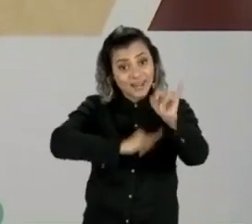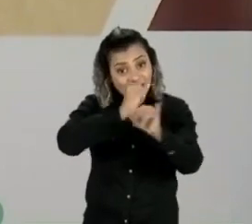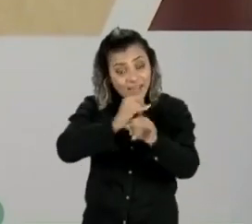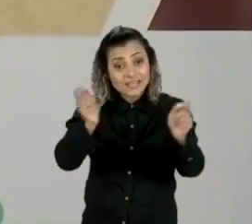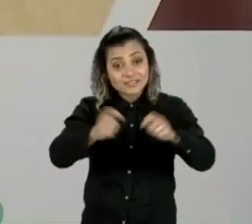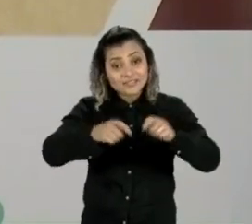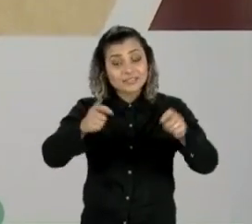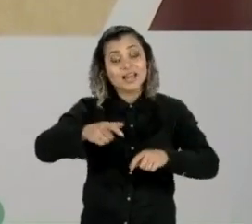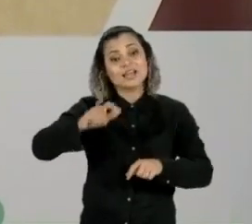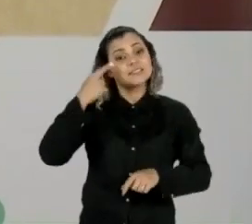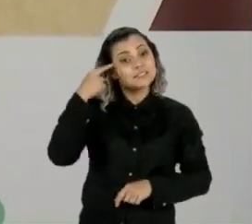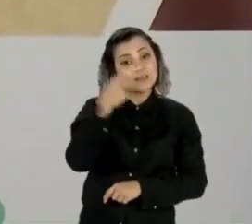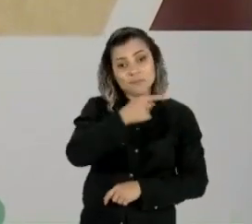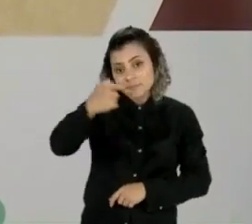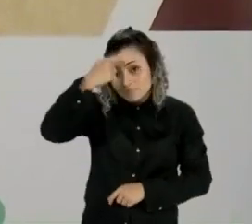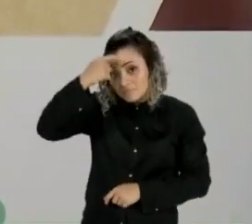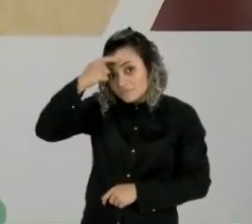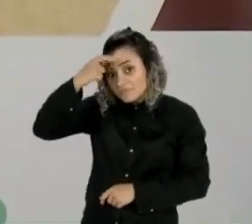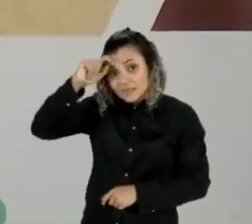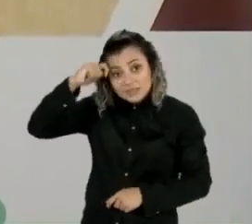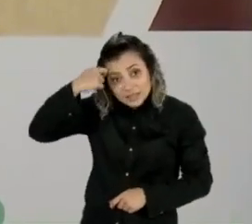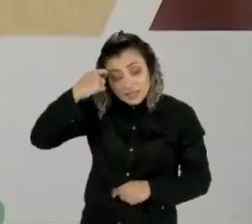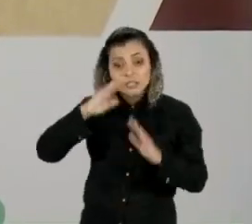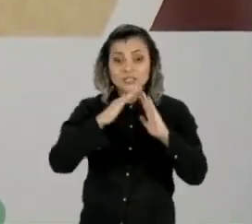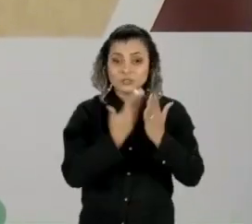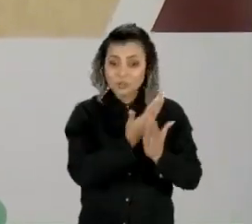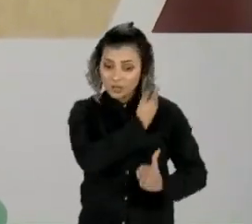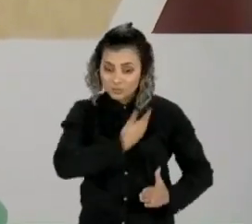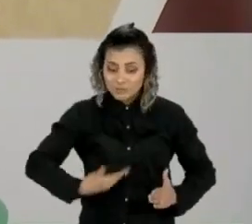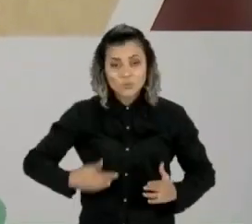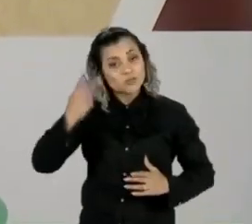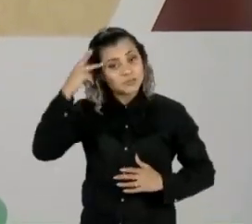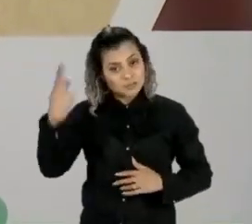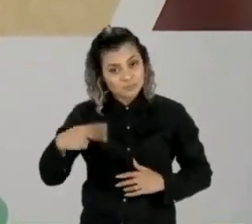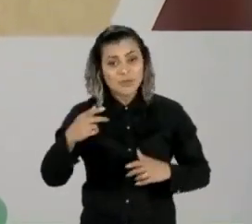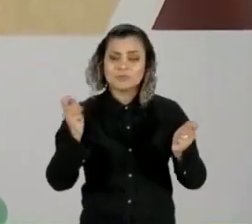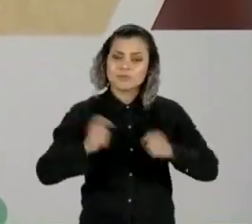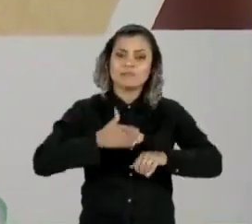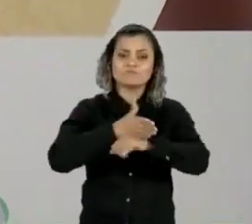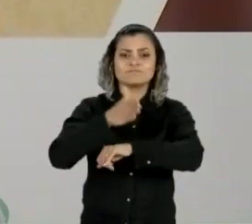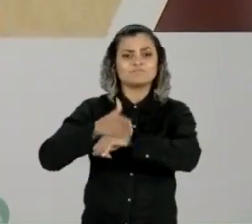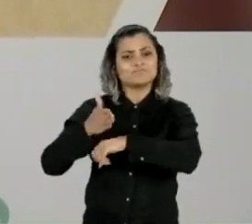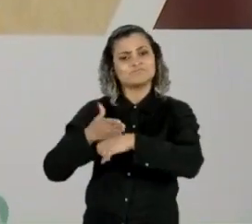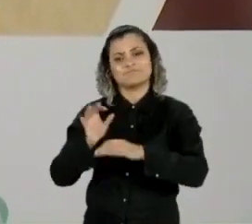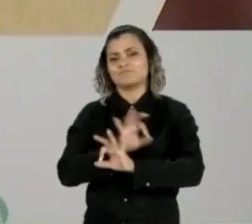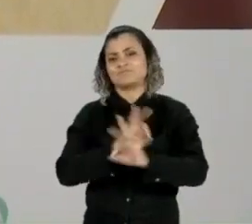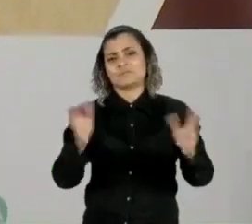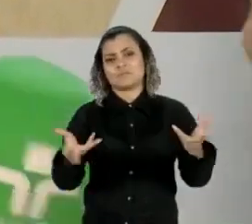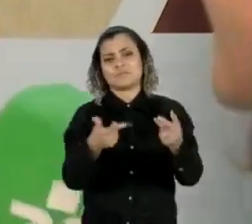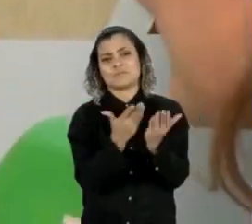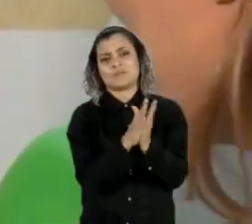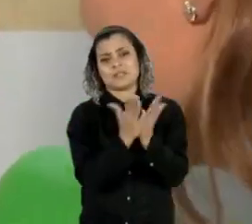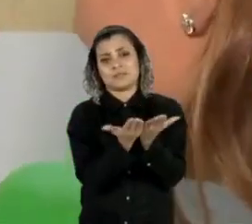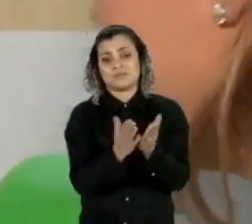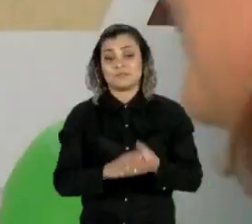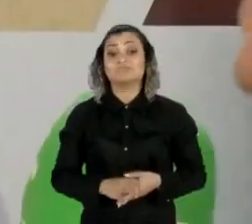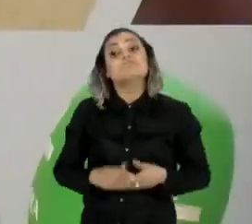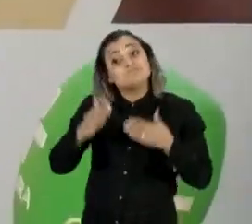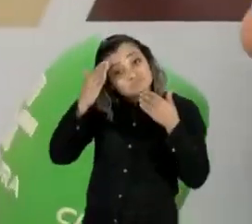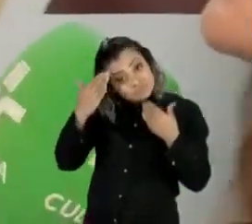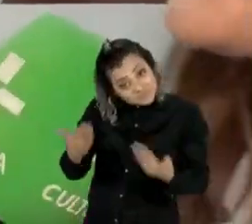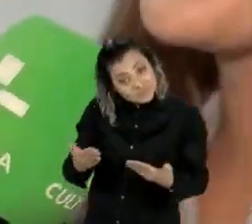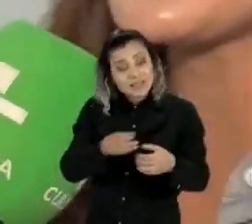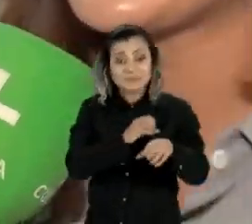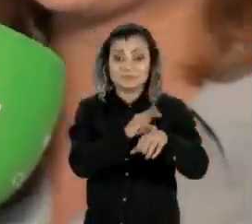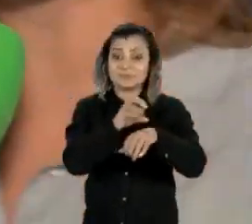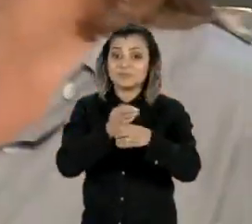na Semana da Consciência Negra e todas as escolas públicas e todos os paulistanos poderão ter acesso a essa obra fantástica. Tá certo, muito obrigada pelas